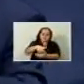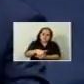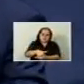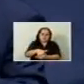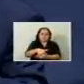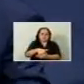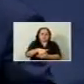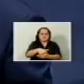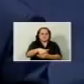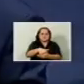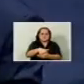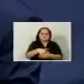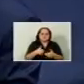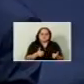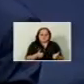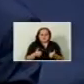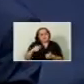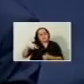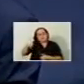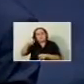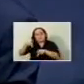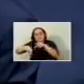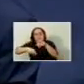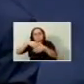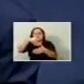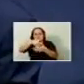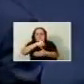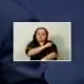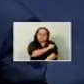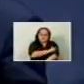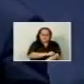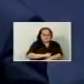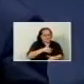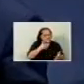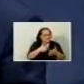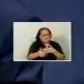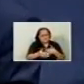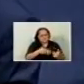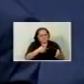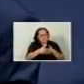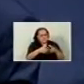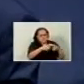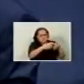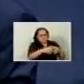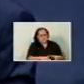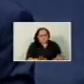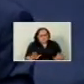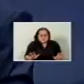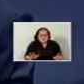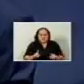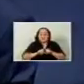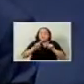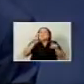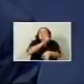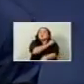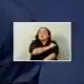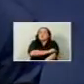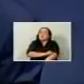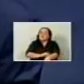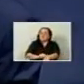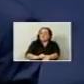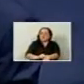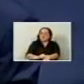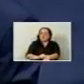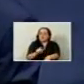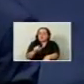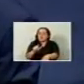consagrados pelo voto popular e merecem nosso respeito, independente da posição política. Mas o respeito só pode se dar a